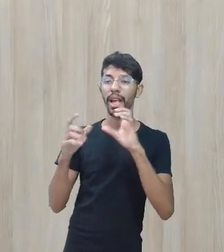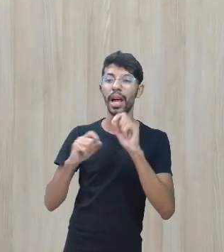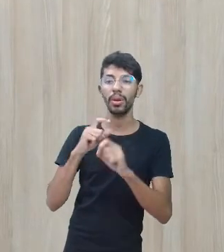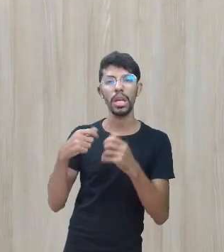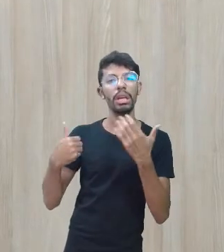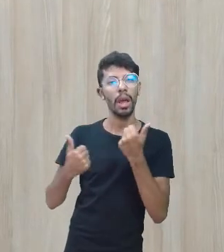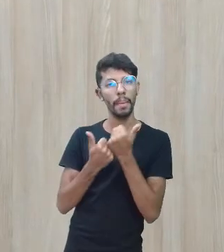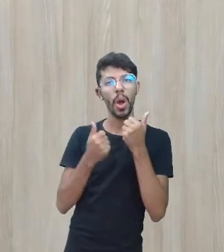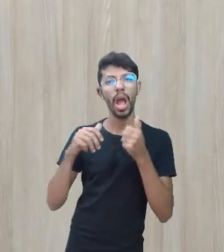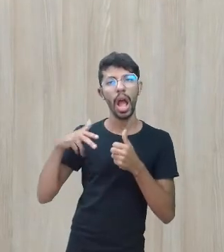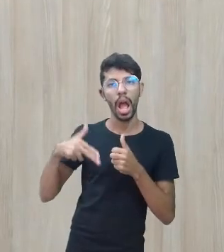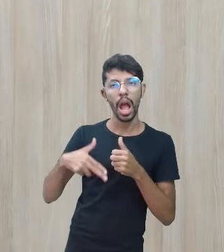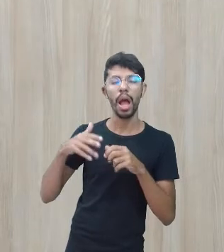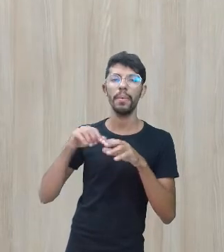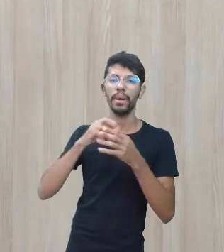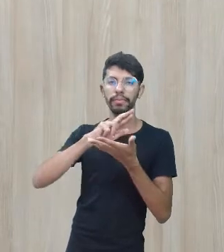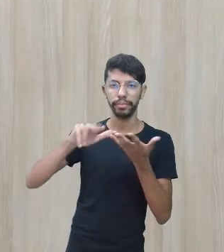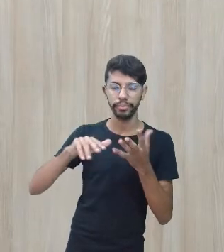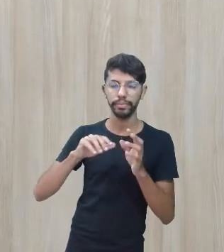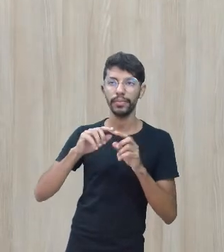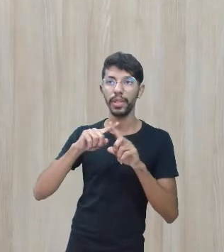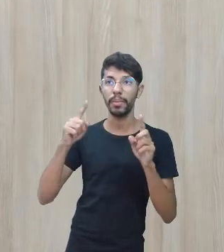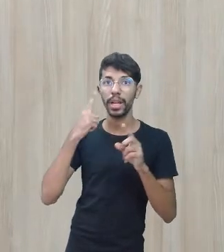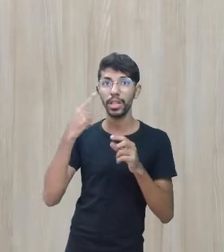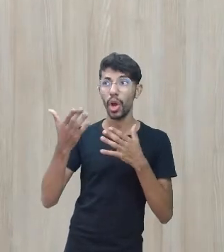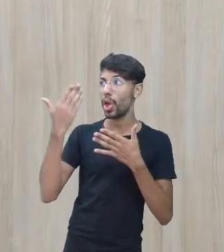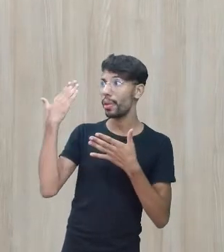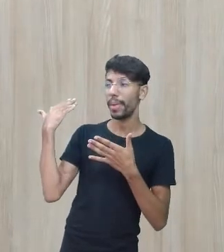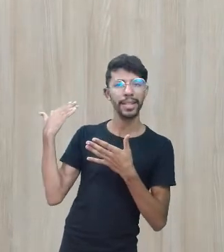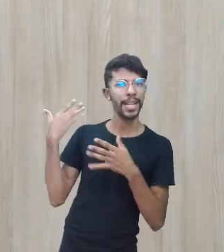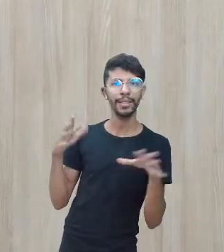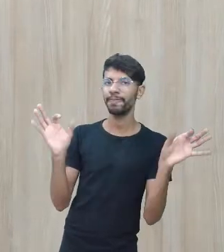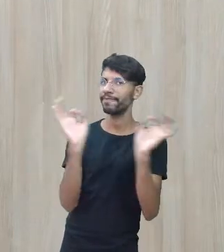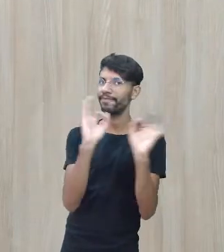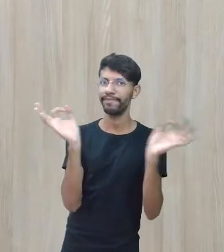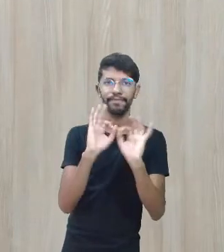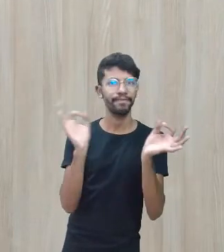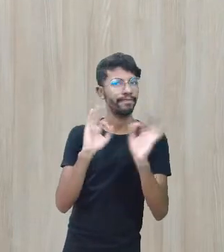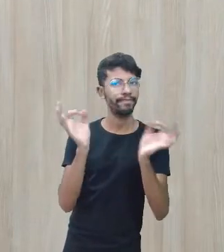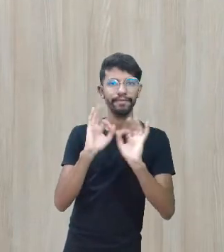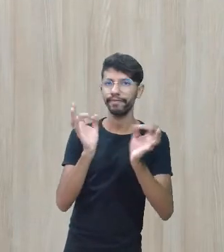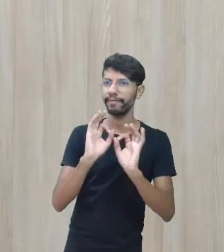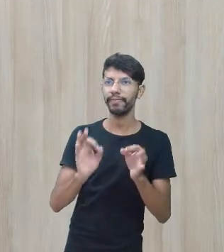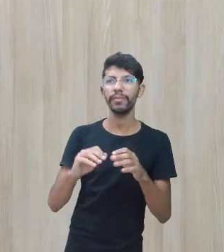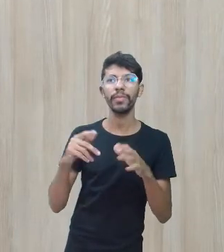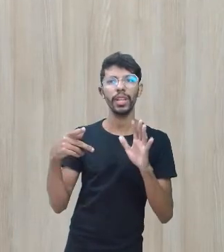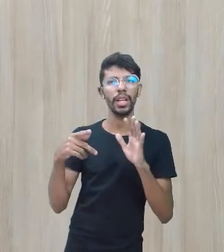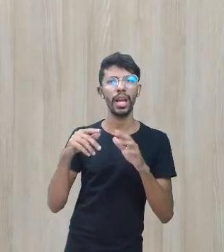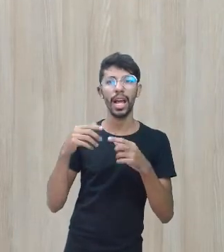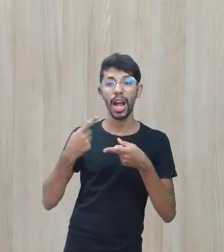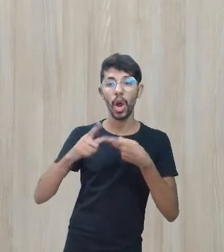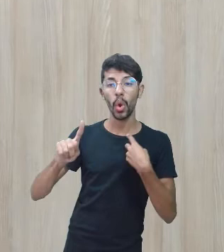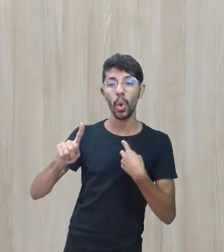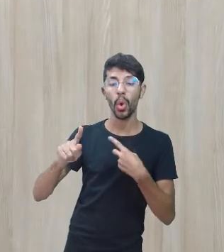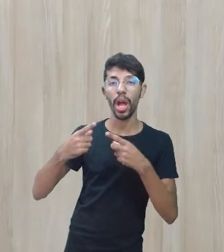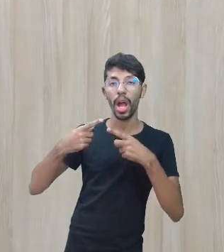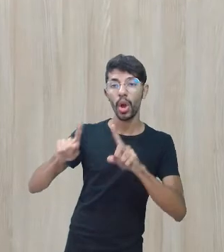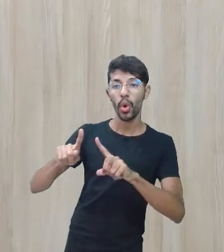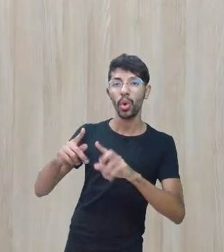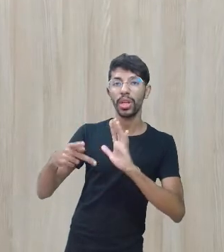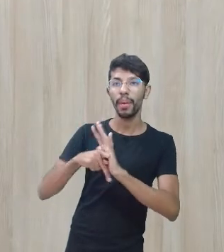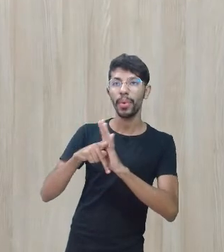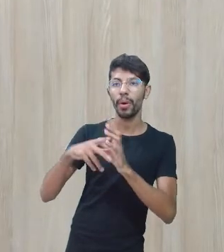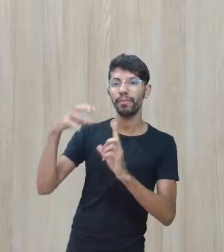né, militarista, expansionista e etc., que os romanos praticavam, e, claro, as